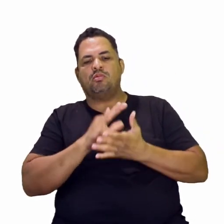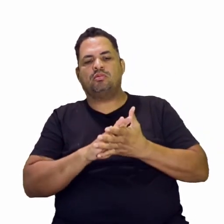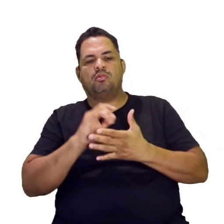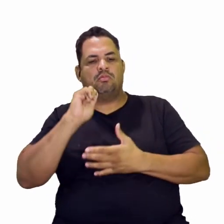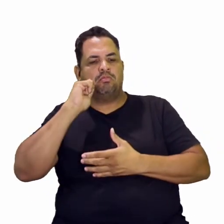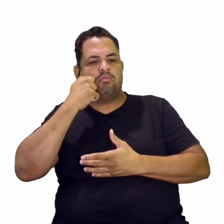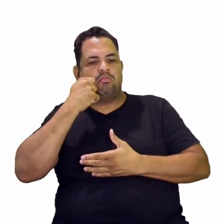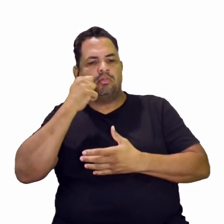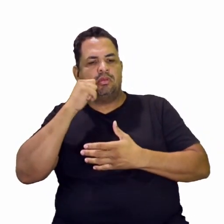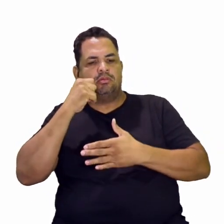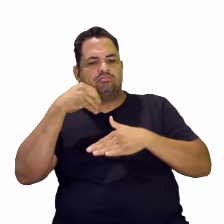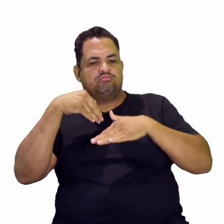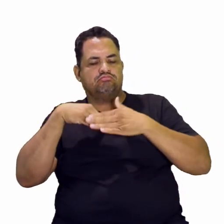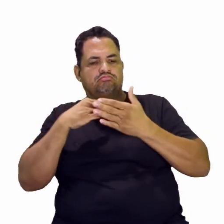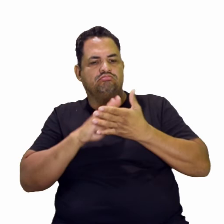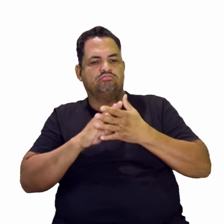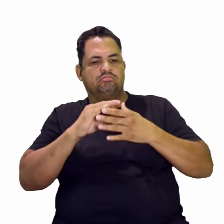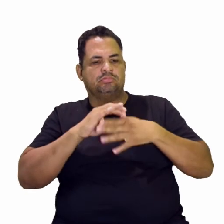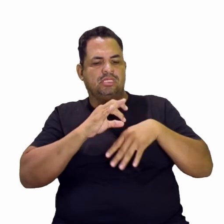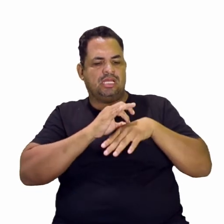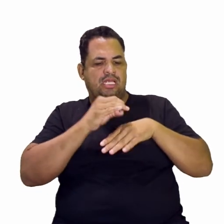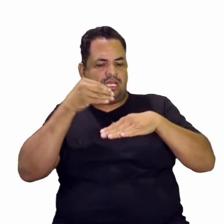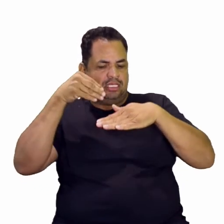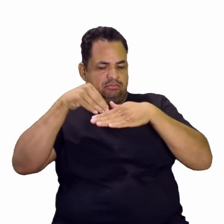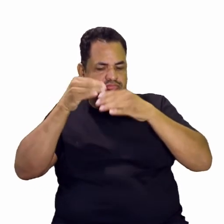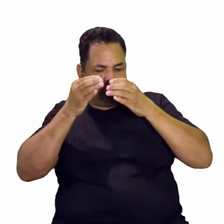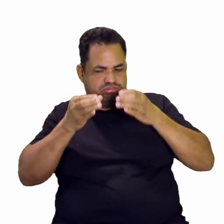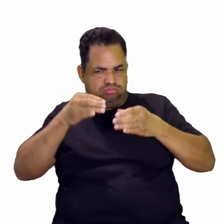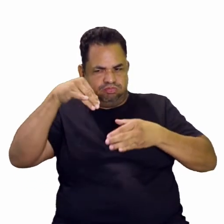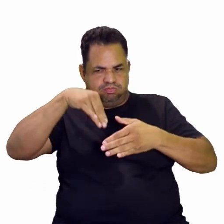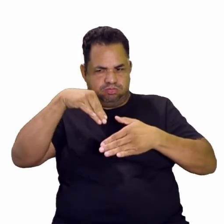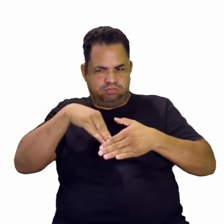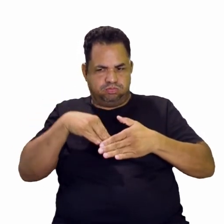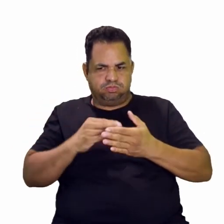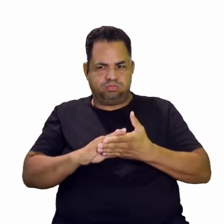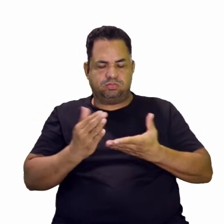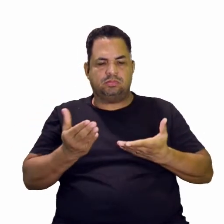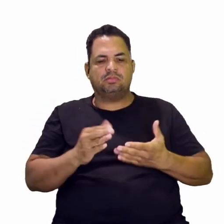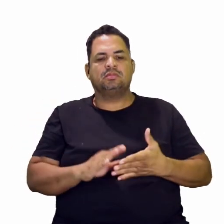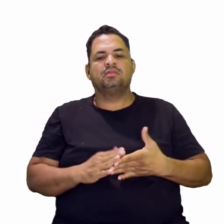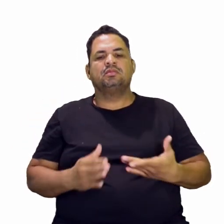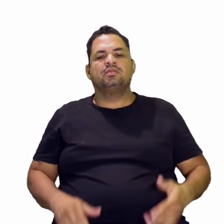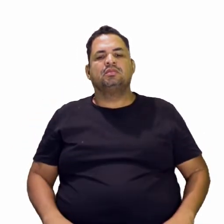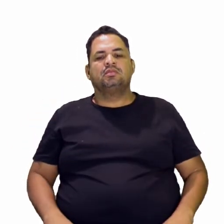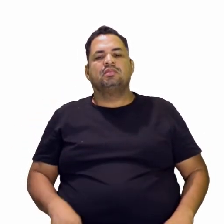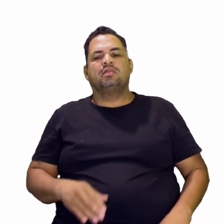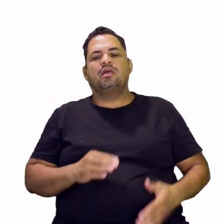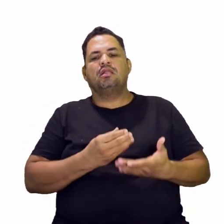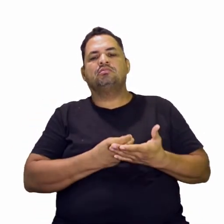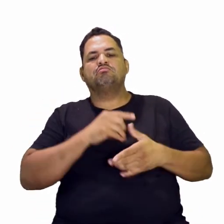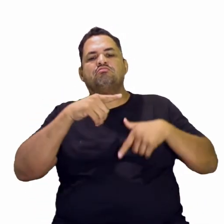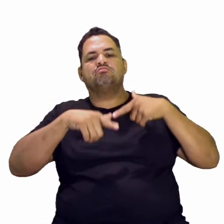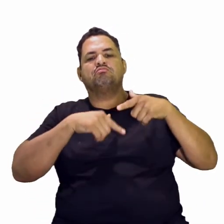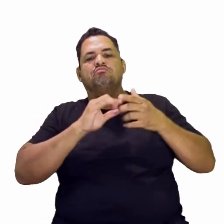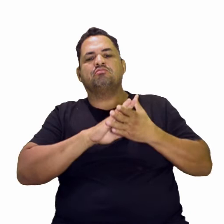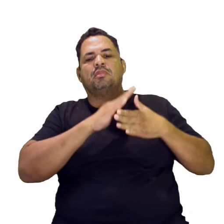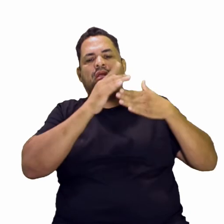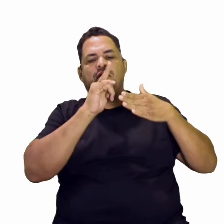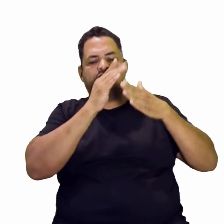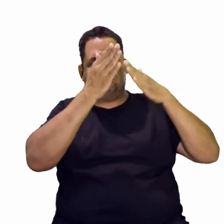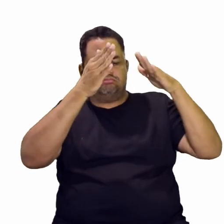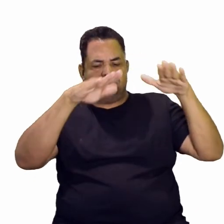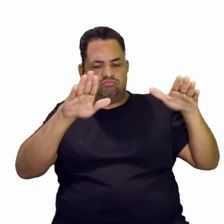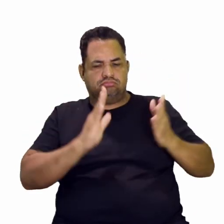conservas. Então, no caso de você estar em alto mar e a alimentação, o resto da alimentação acabou, aí